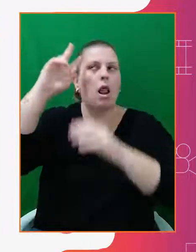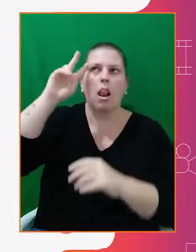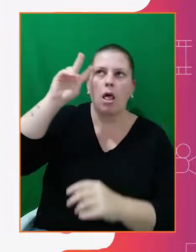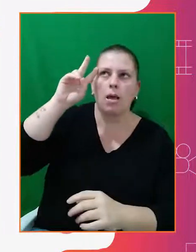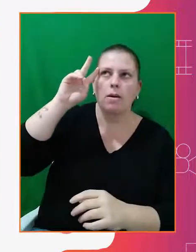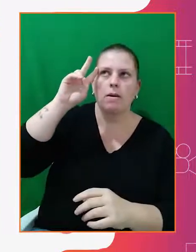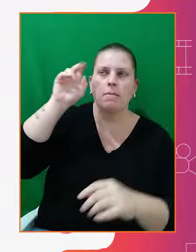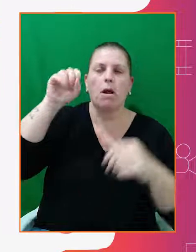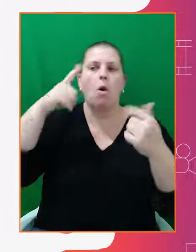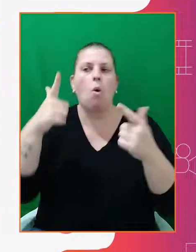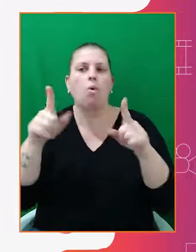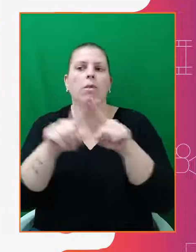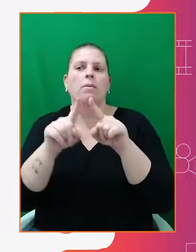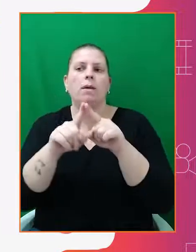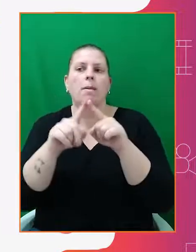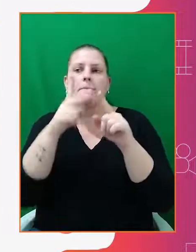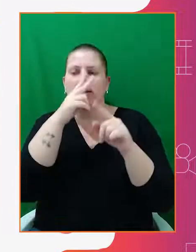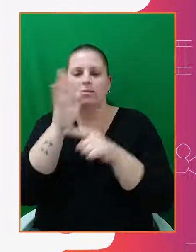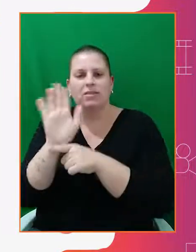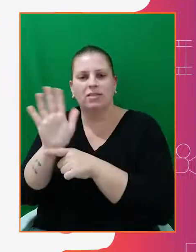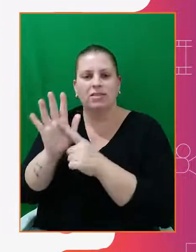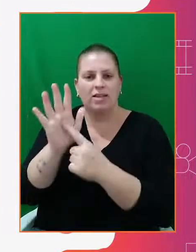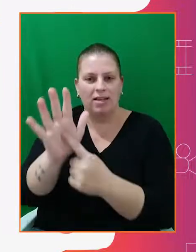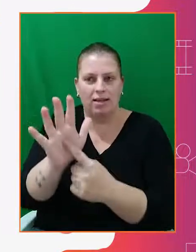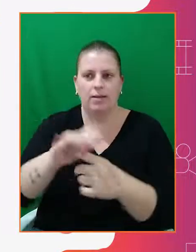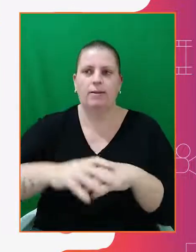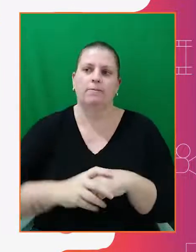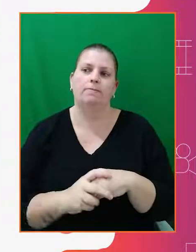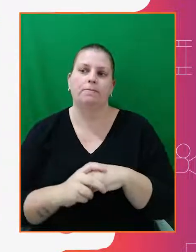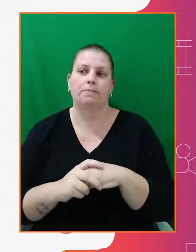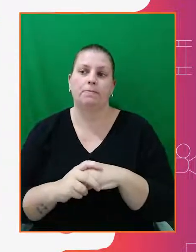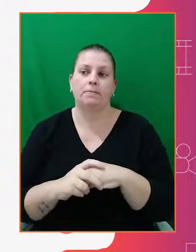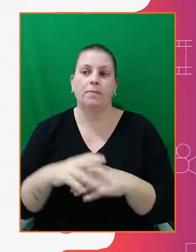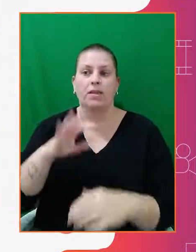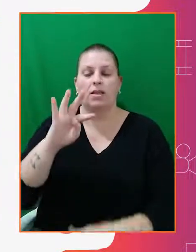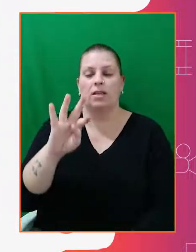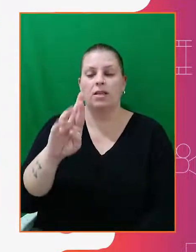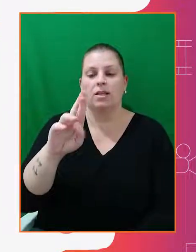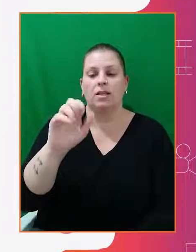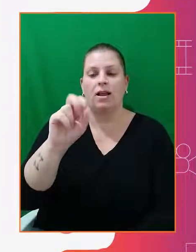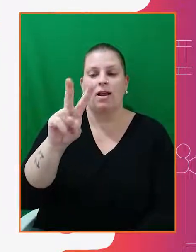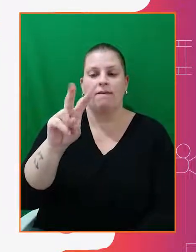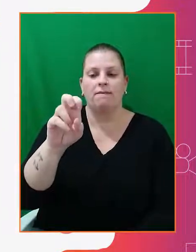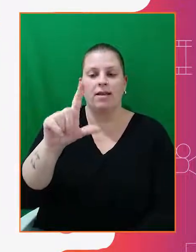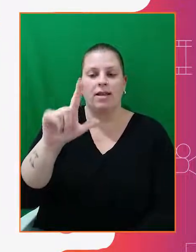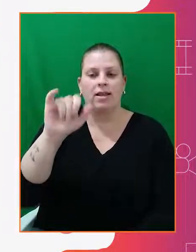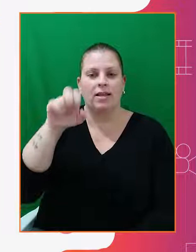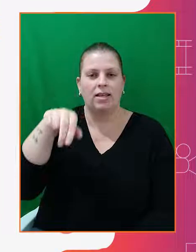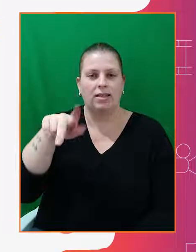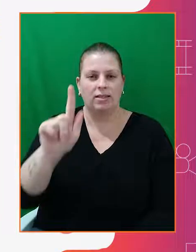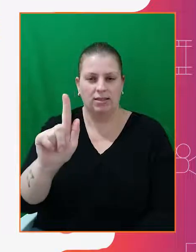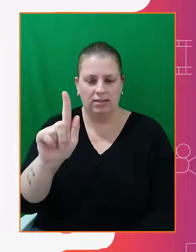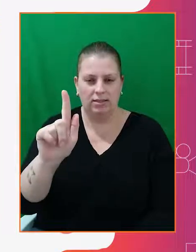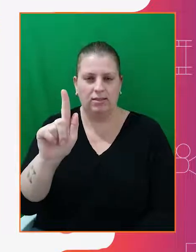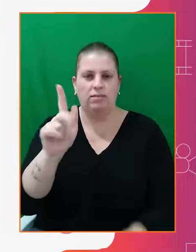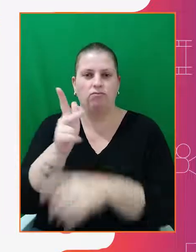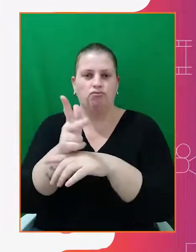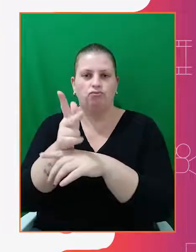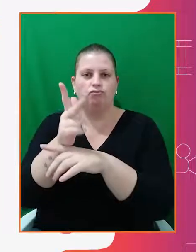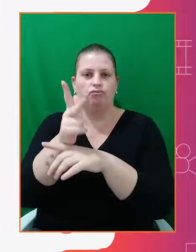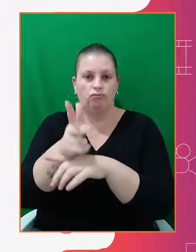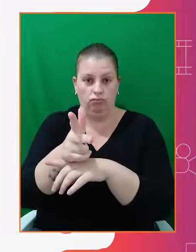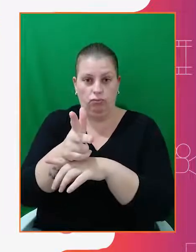ou mostrar alguma ação paralela à cena. Temos também o traveling, que é o deslocamento da câmera, né, de